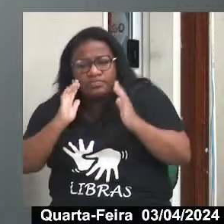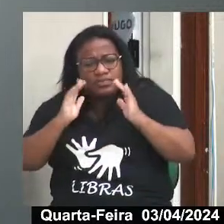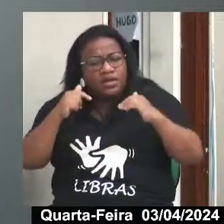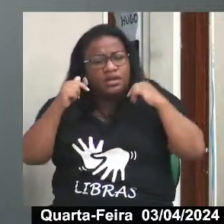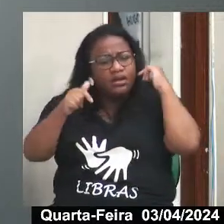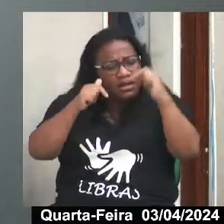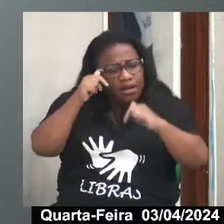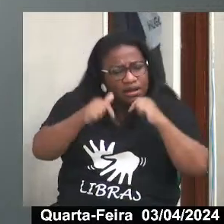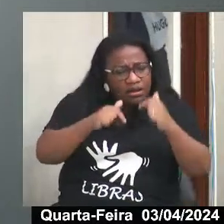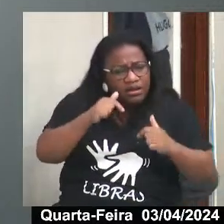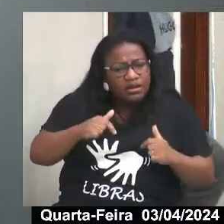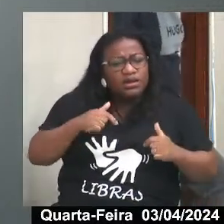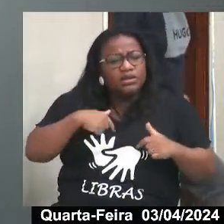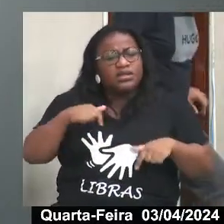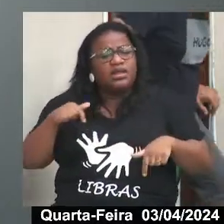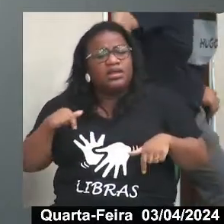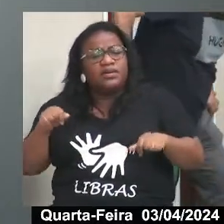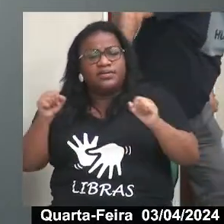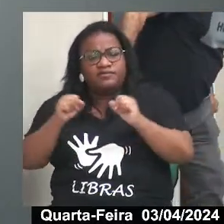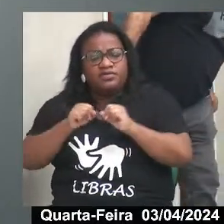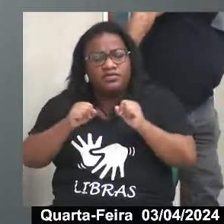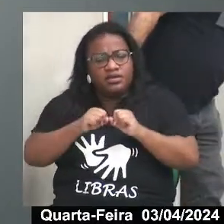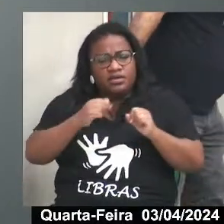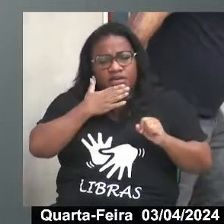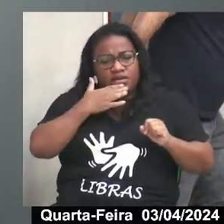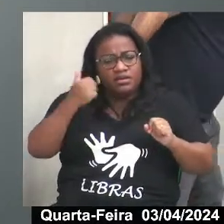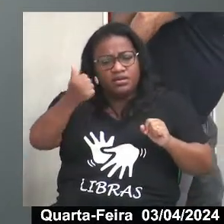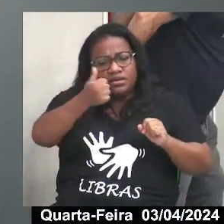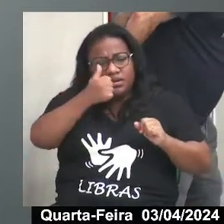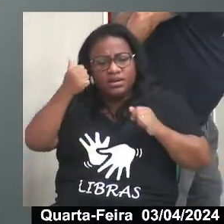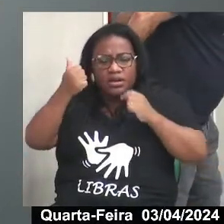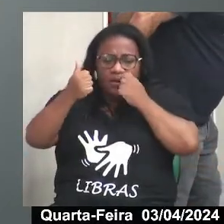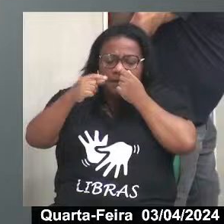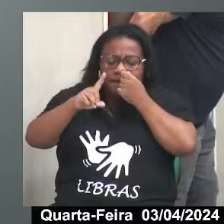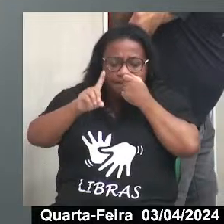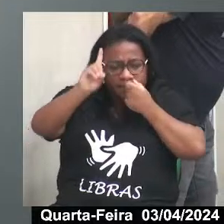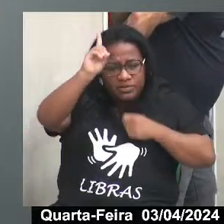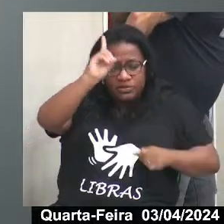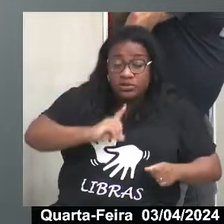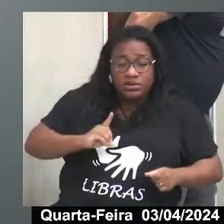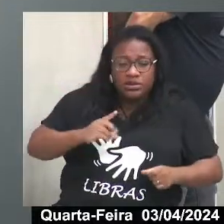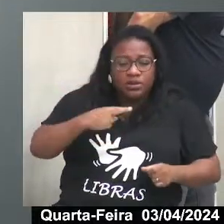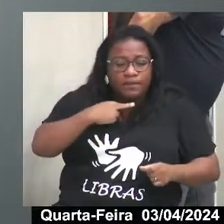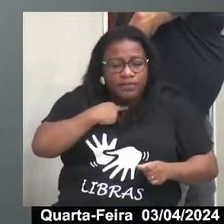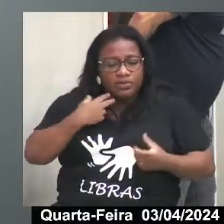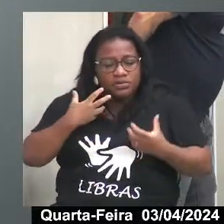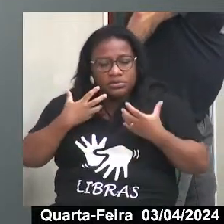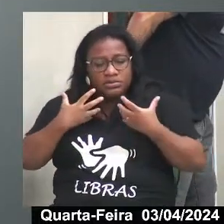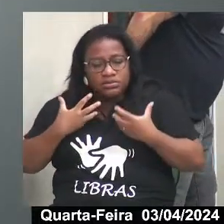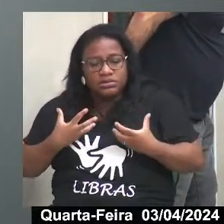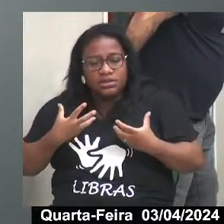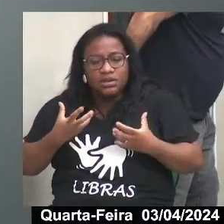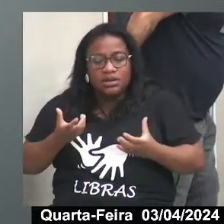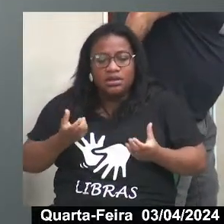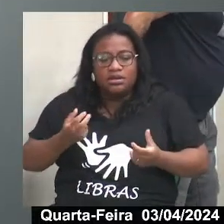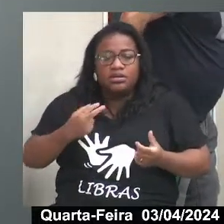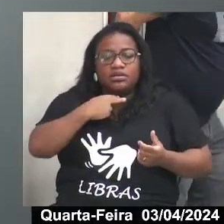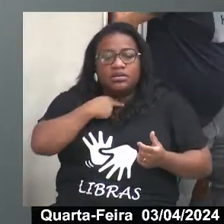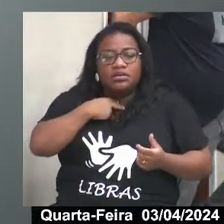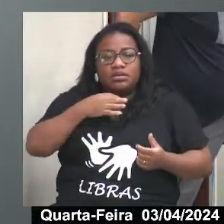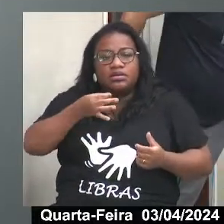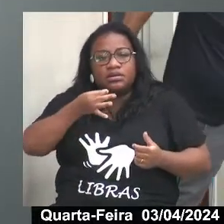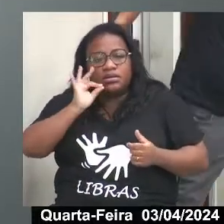turno, já pegou um outro plantão, está lá para dar o seu melhor, que não tem o direito de descansar, não tem o direito de tomar um